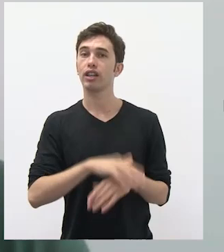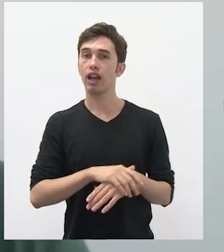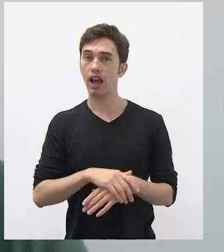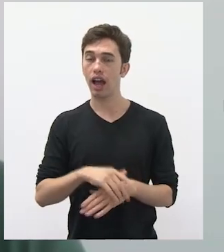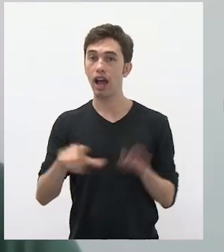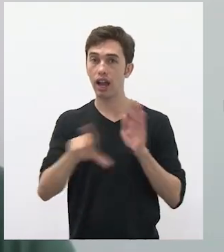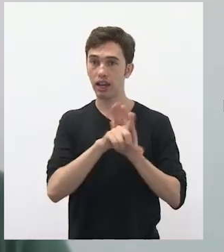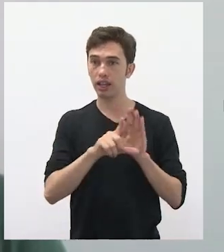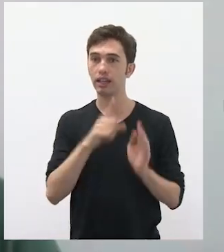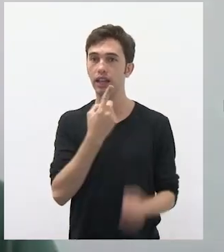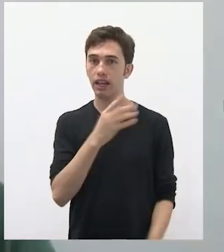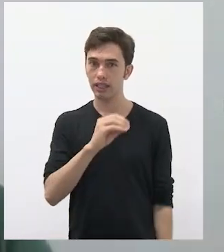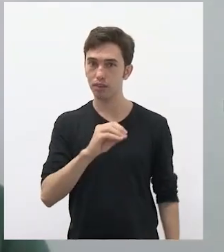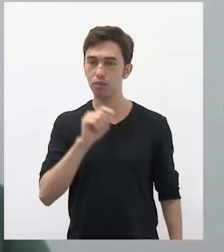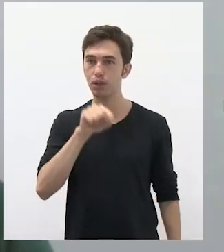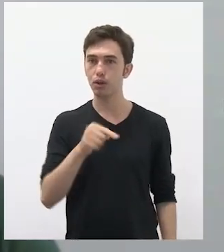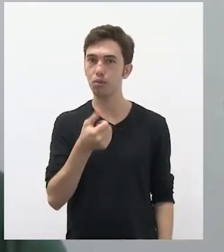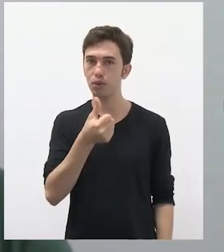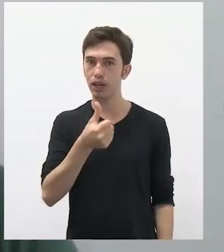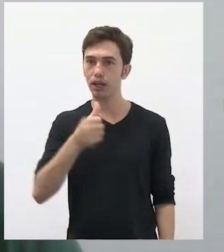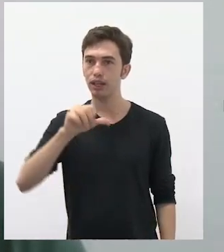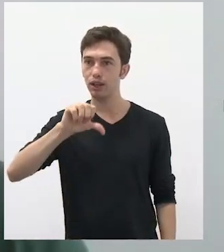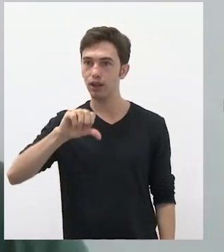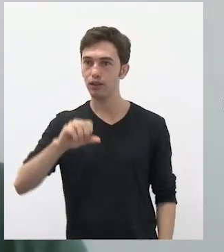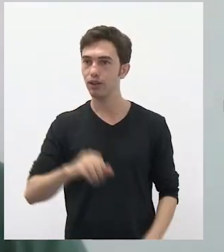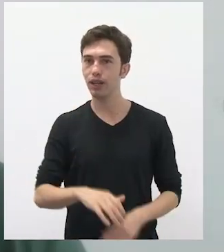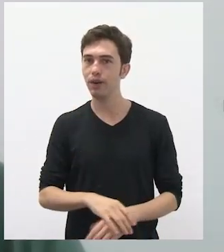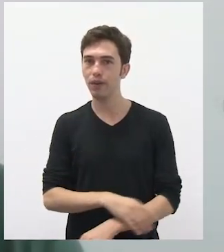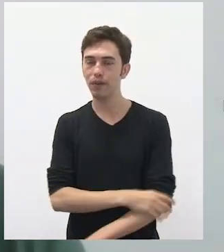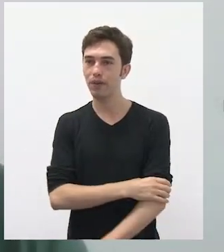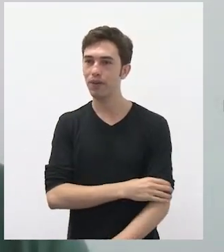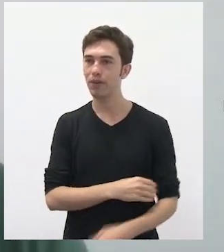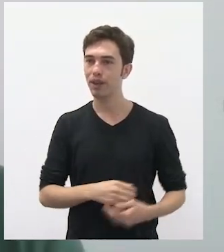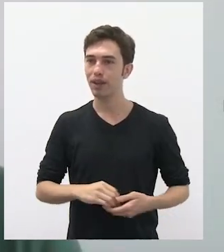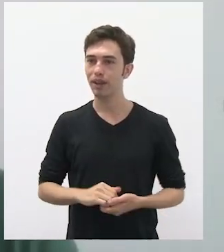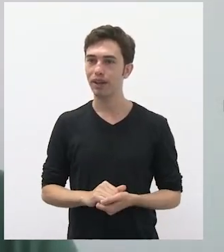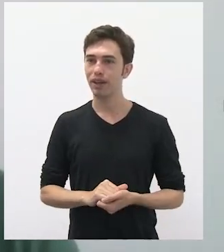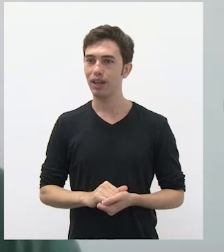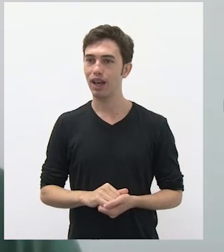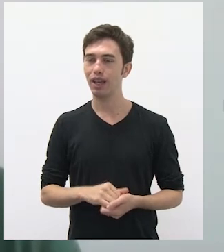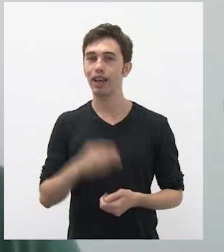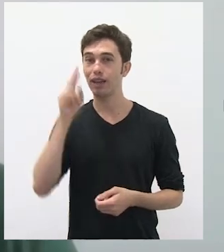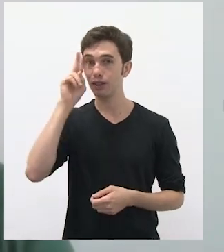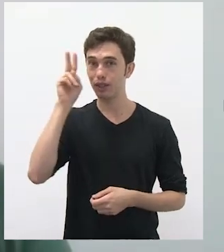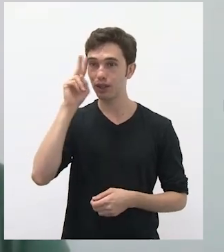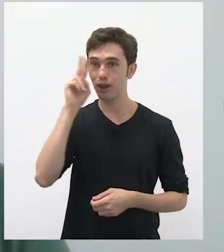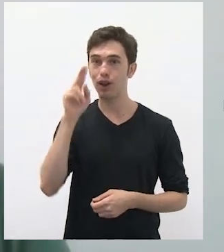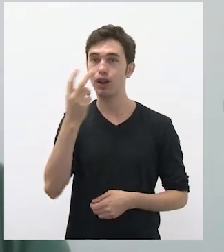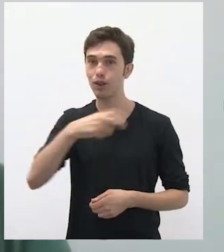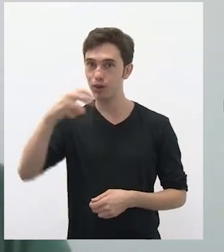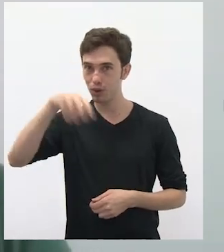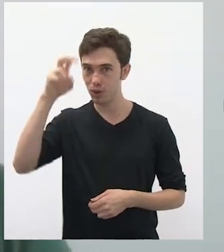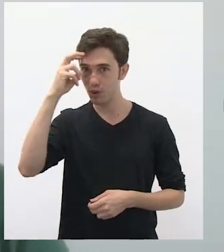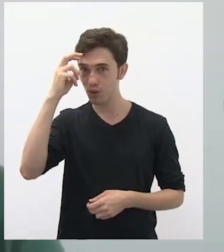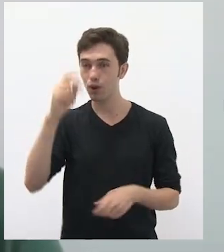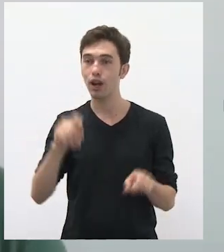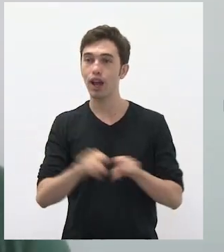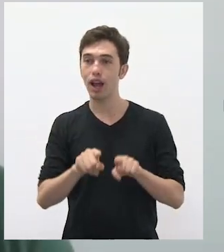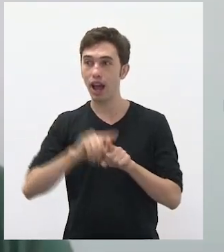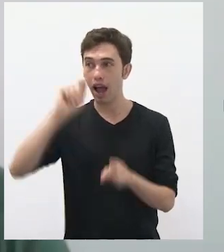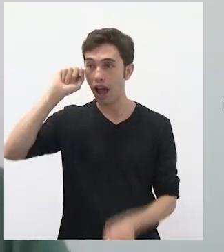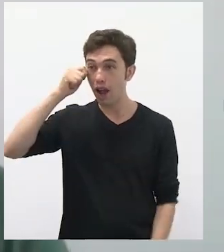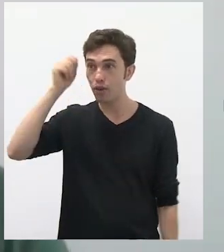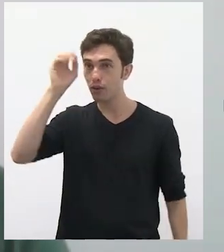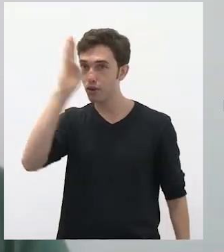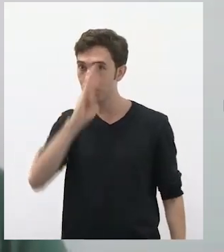Federal 10.639, que é essa que torna obrigatória aí o ensino de História e Cultura